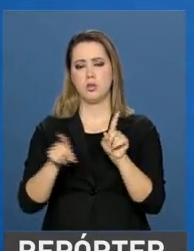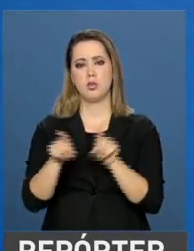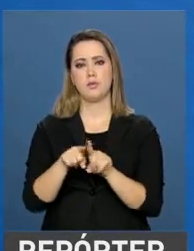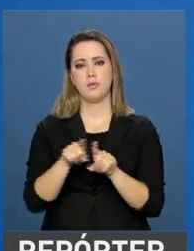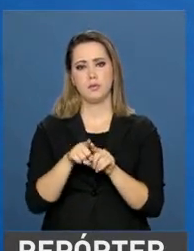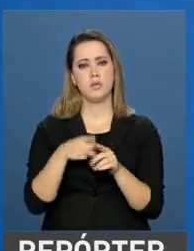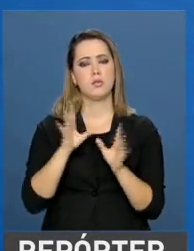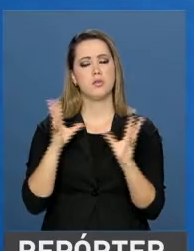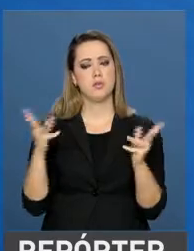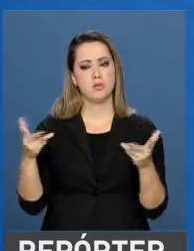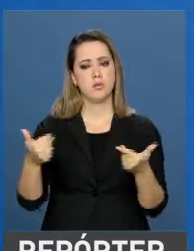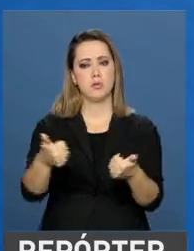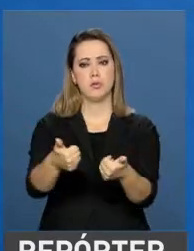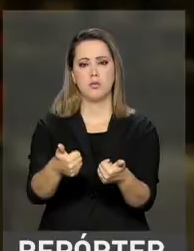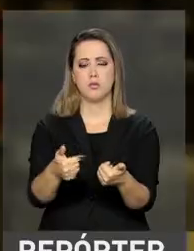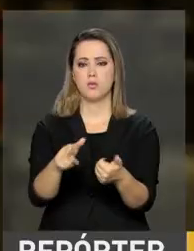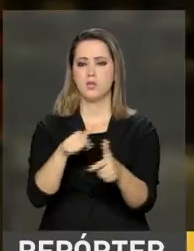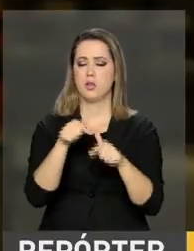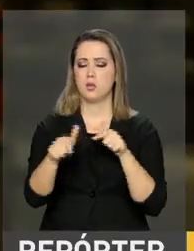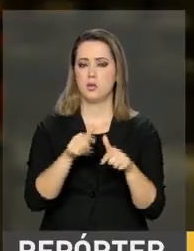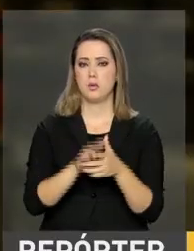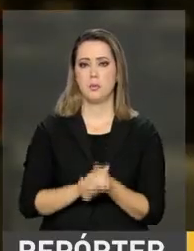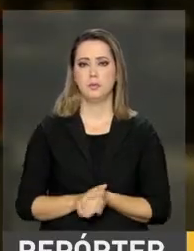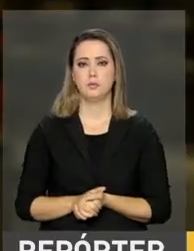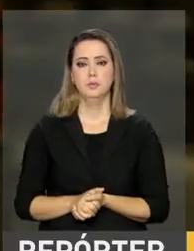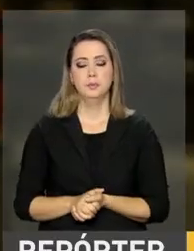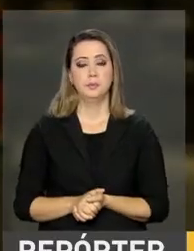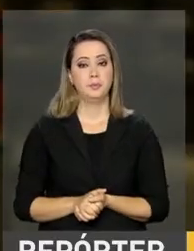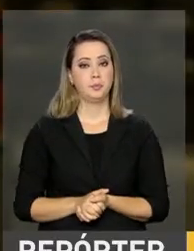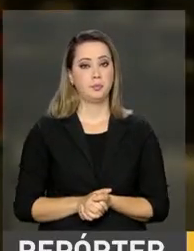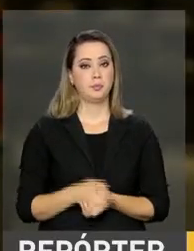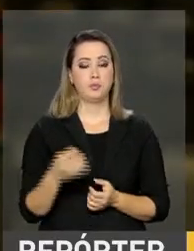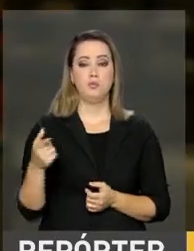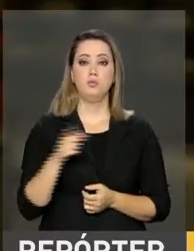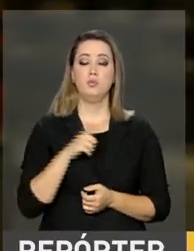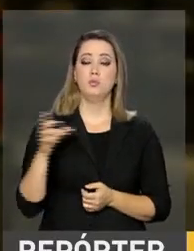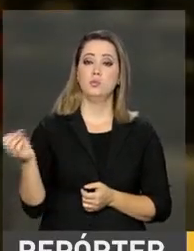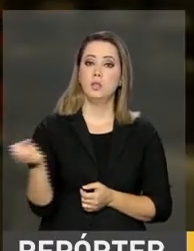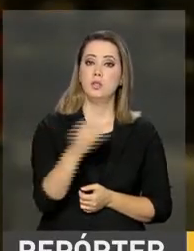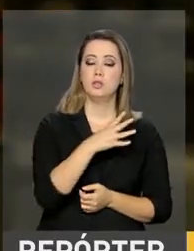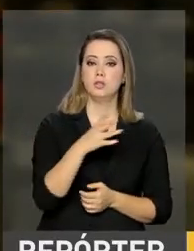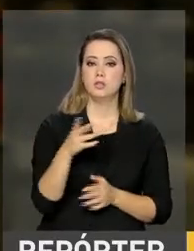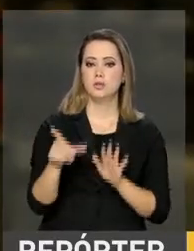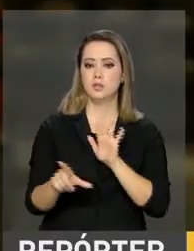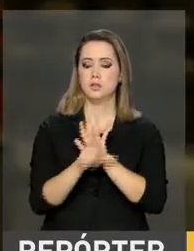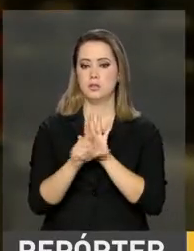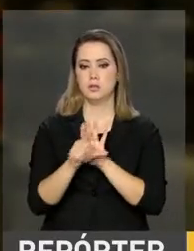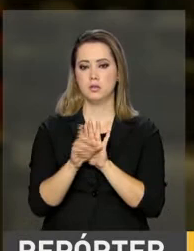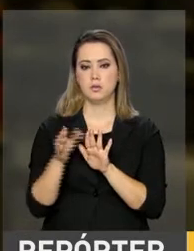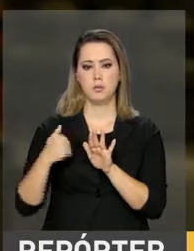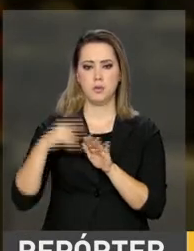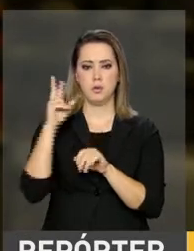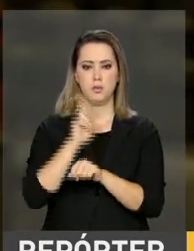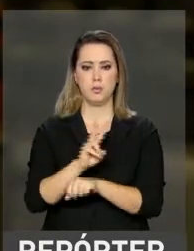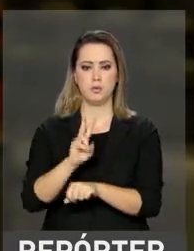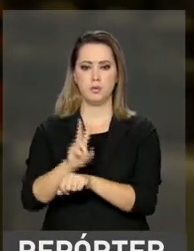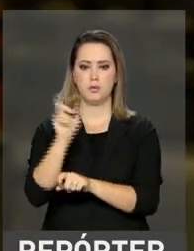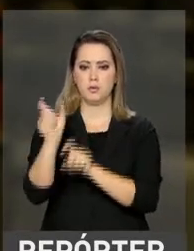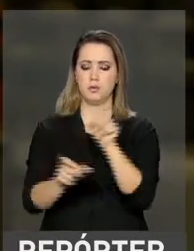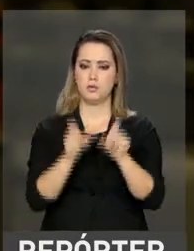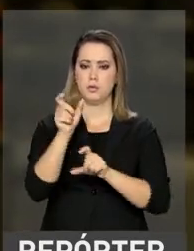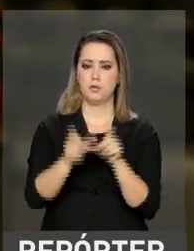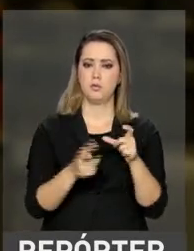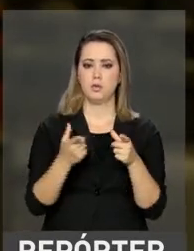efetividade do seu emprego entre as novidades trazidas pela legislação está uma maior proteção ao trabalhador